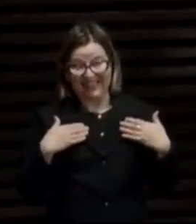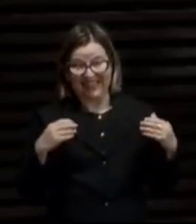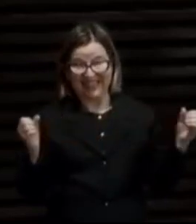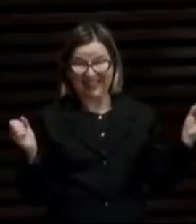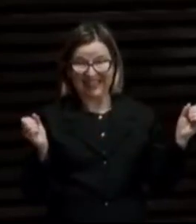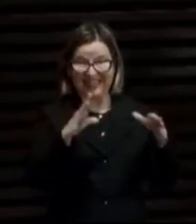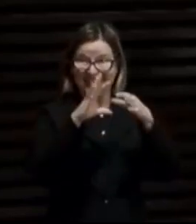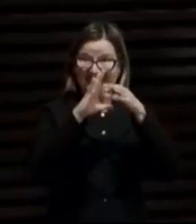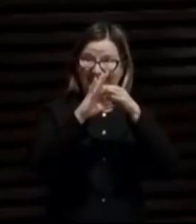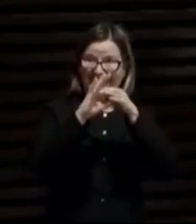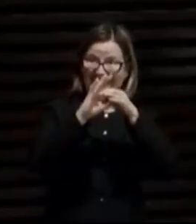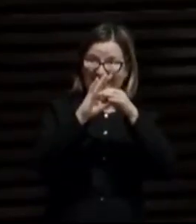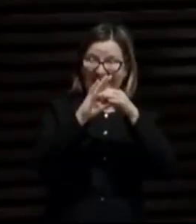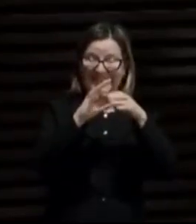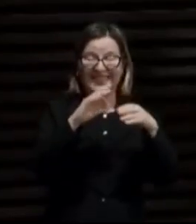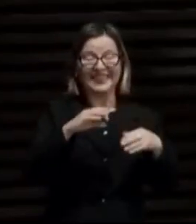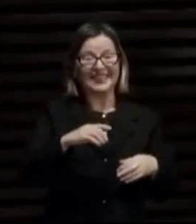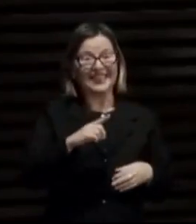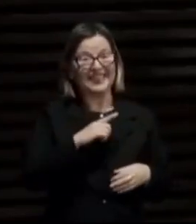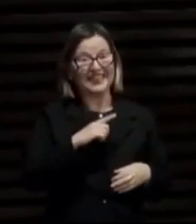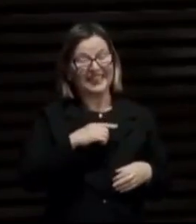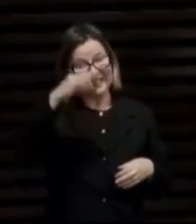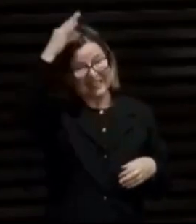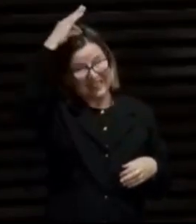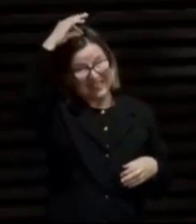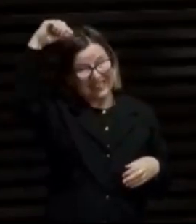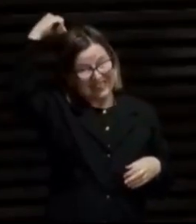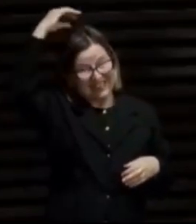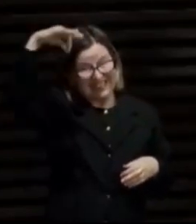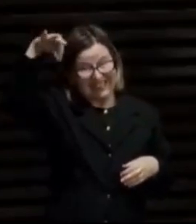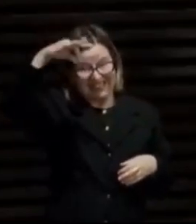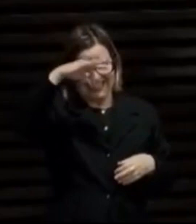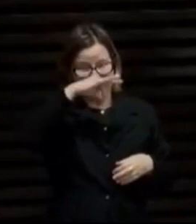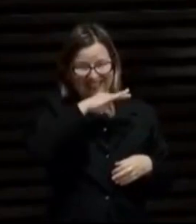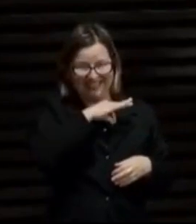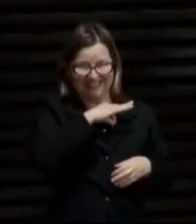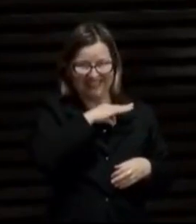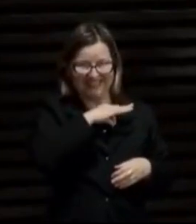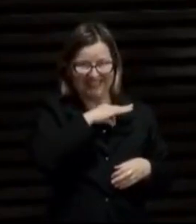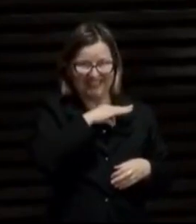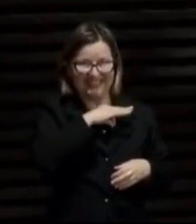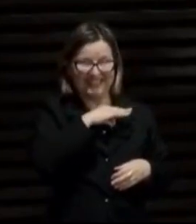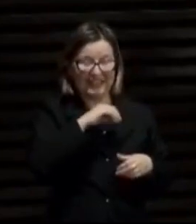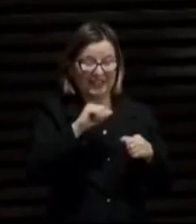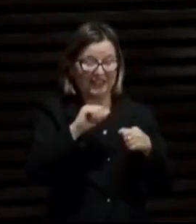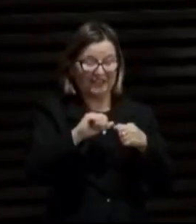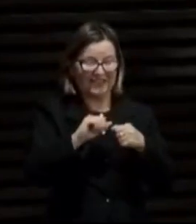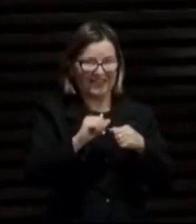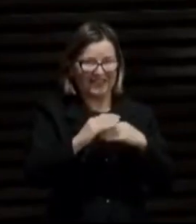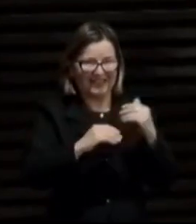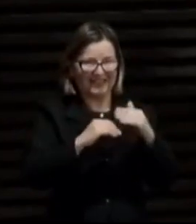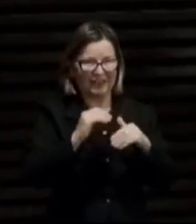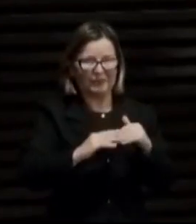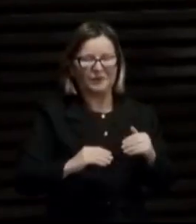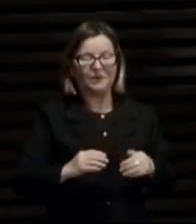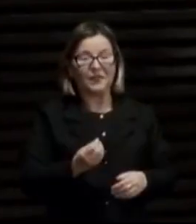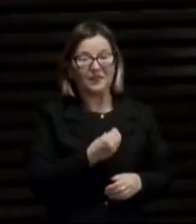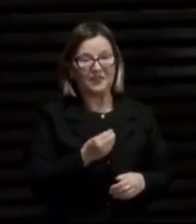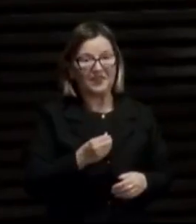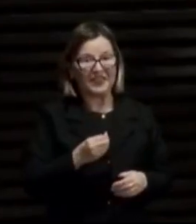Espírito Santo habitando em nós e nos conduzindo nesse processo. Viver em santidade é viver